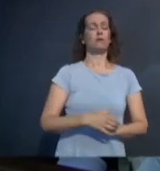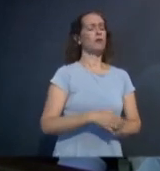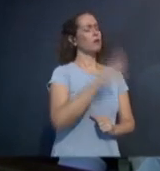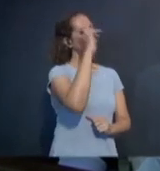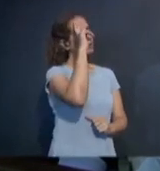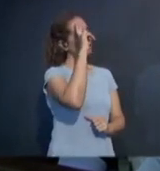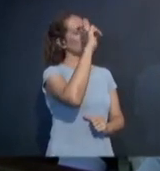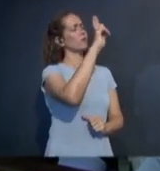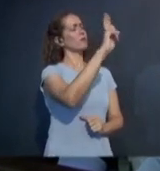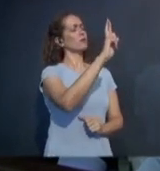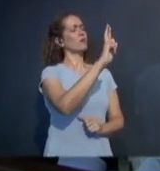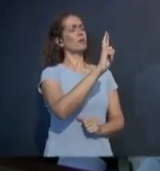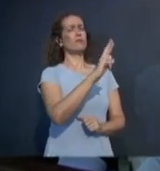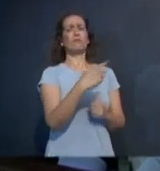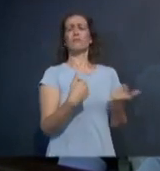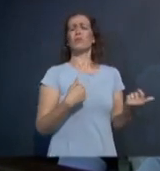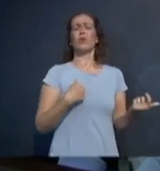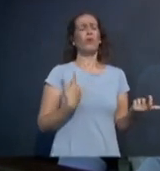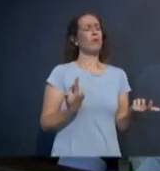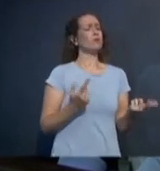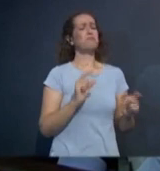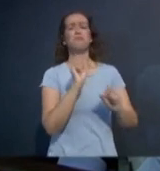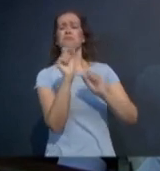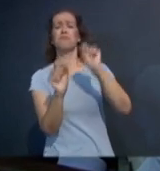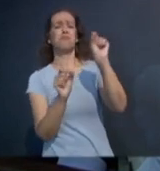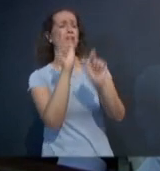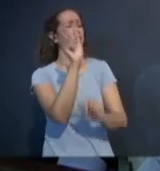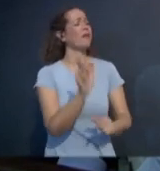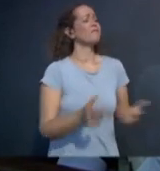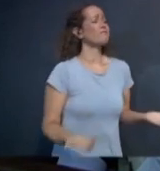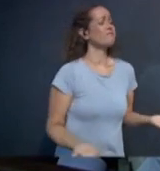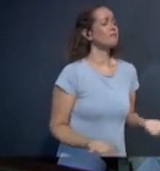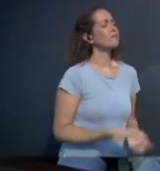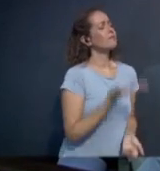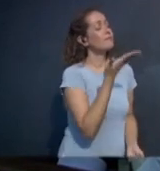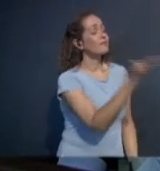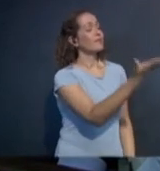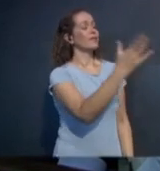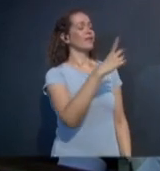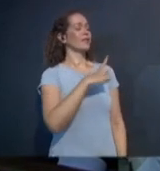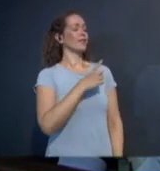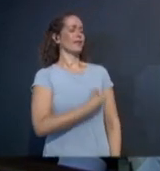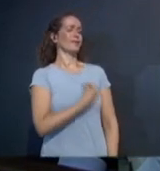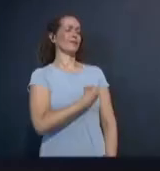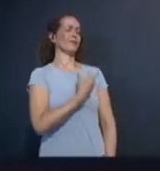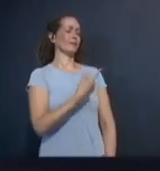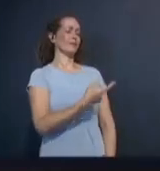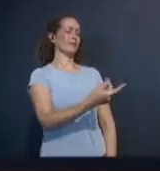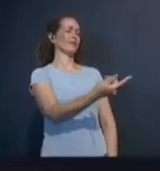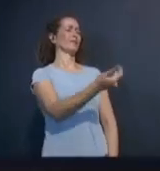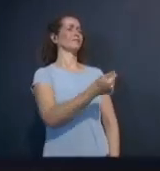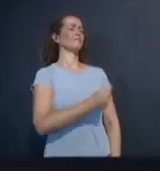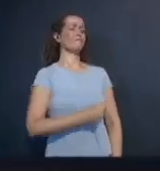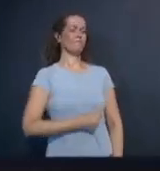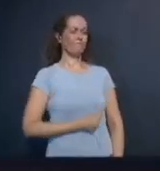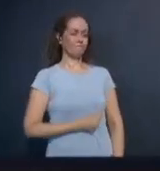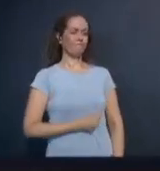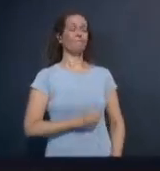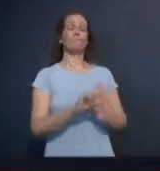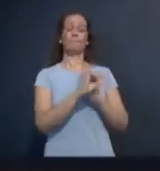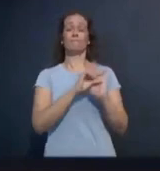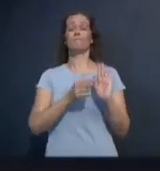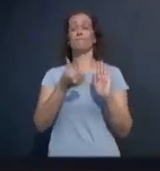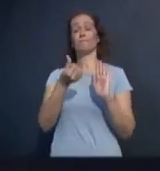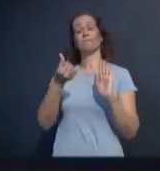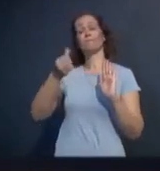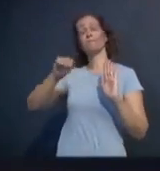Senhor, para quem iremos nós? Tu tens as palavras de vida eterna. E o verso 69,